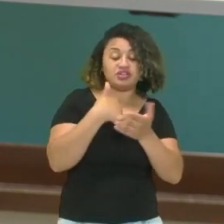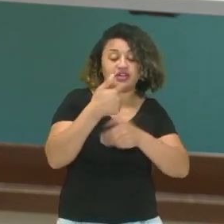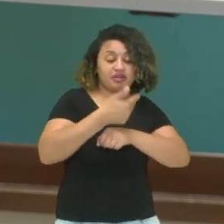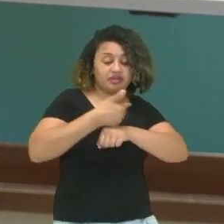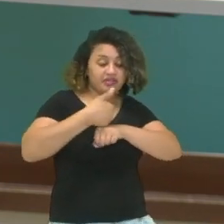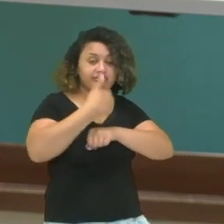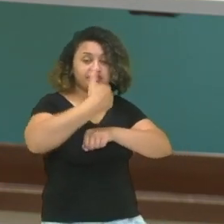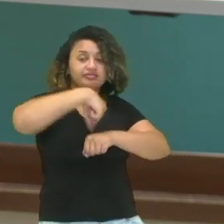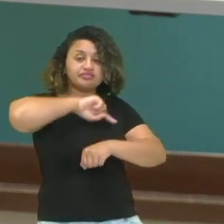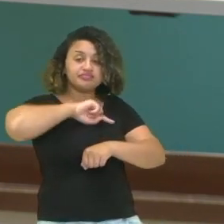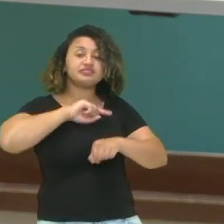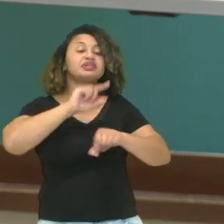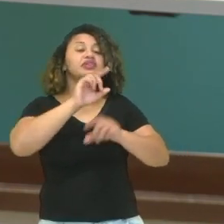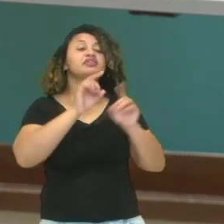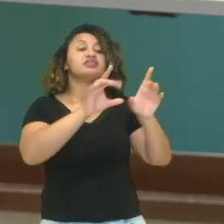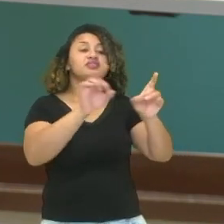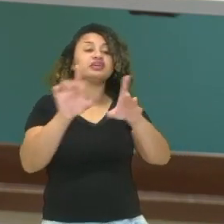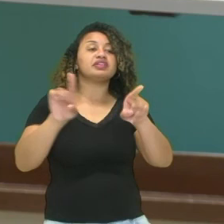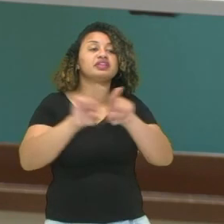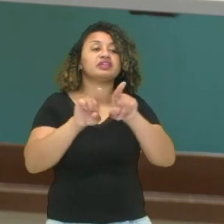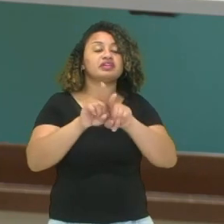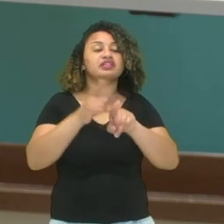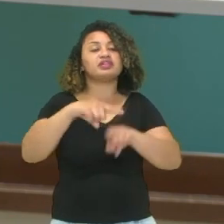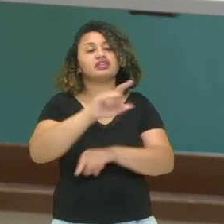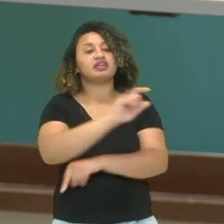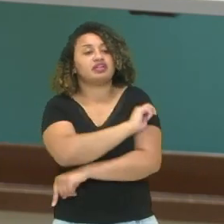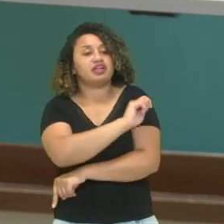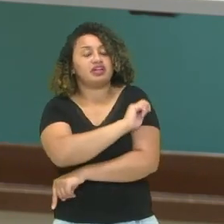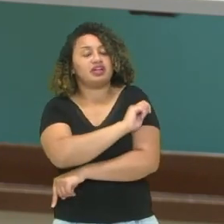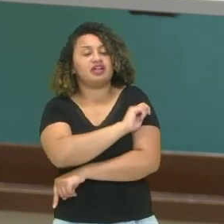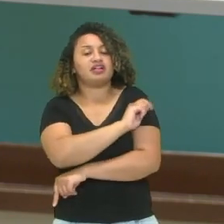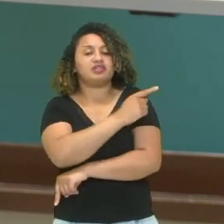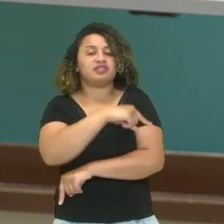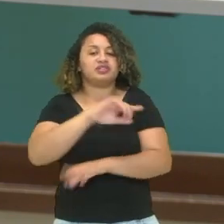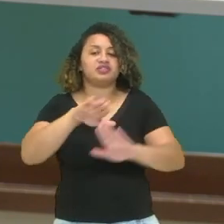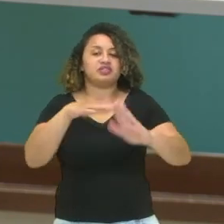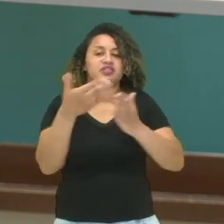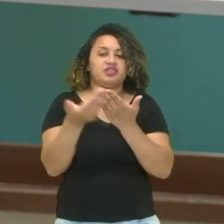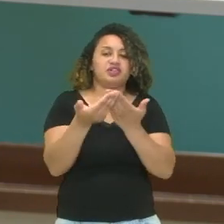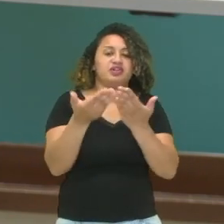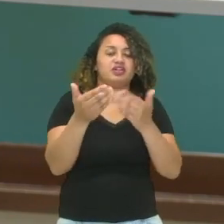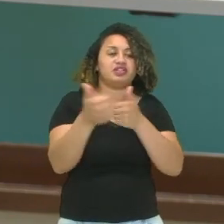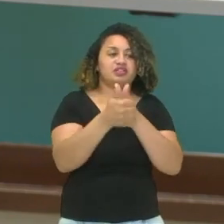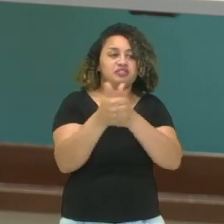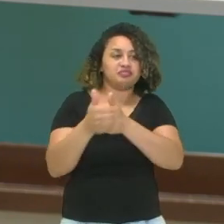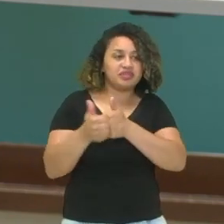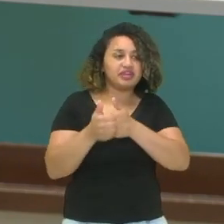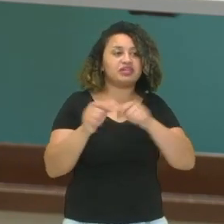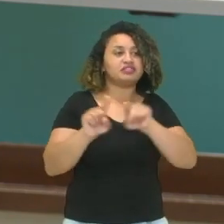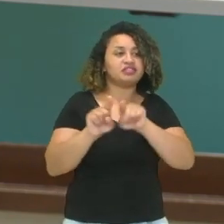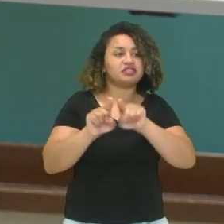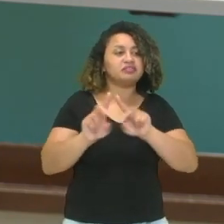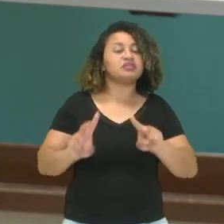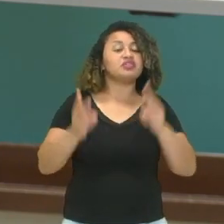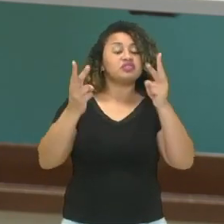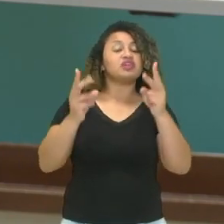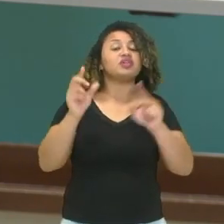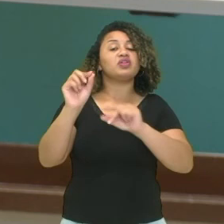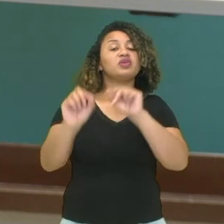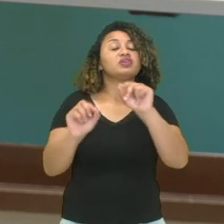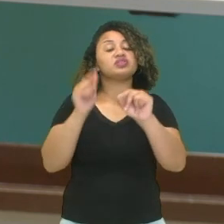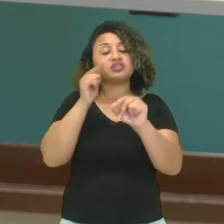visão delas é vender para estudantes de outras escolas próximas. Os valores é sempre produzir peças